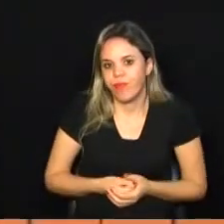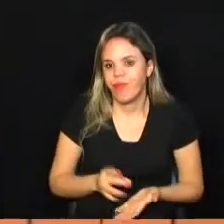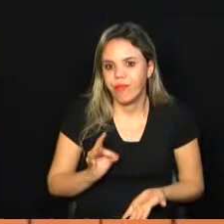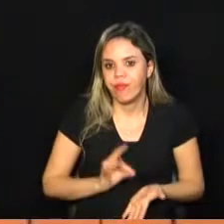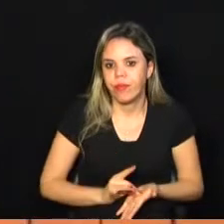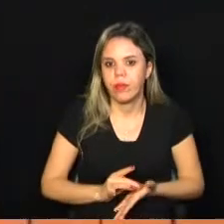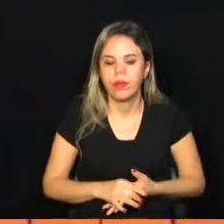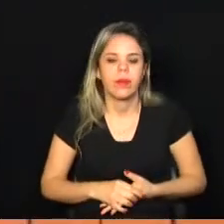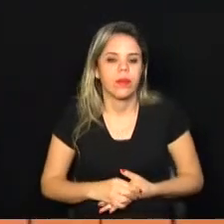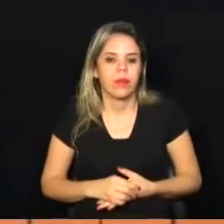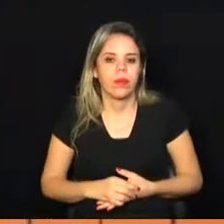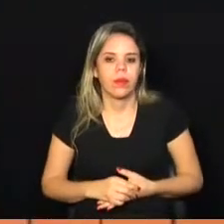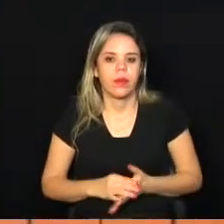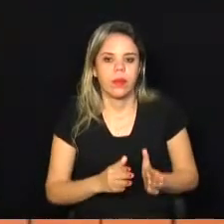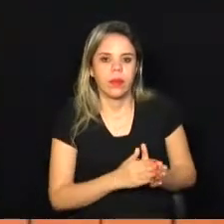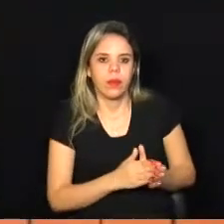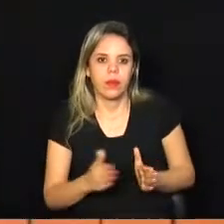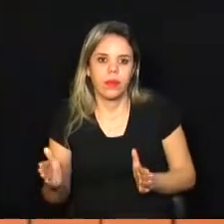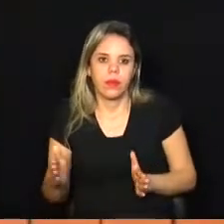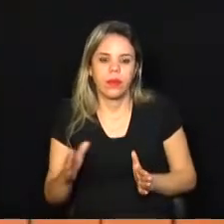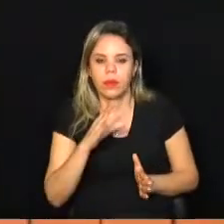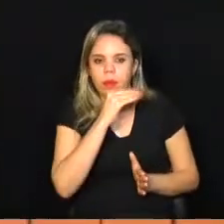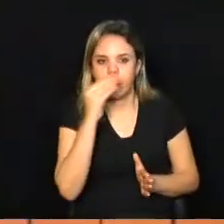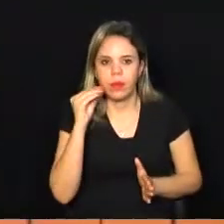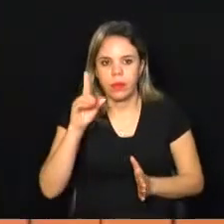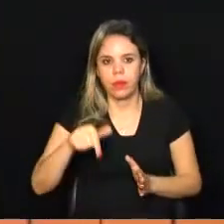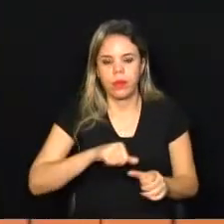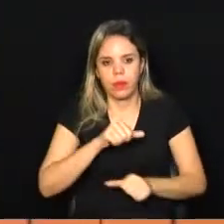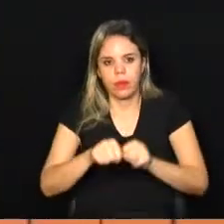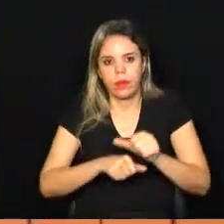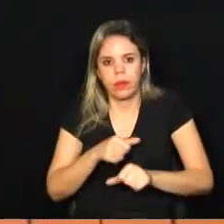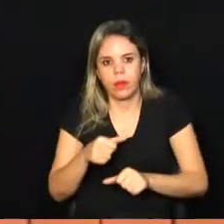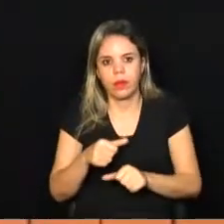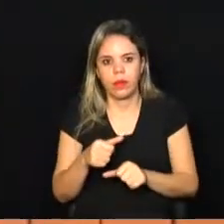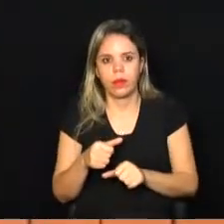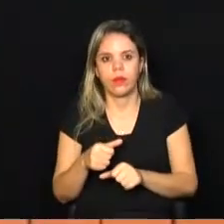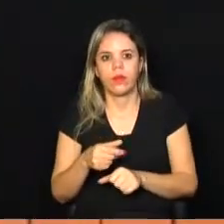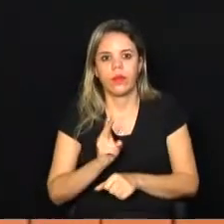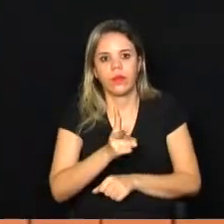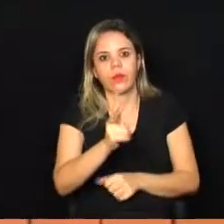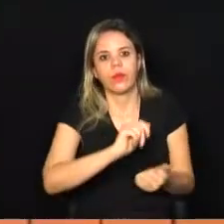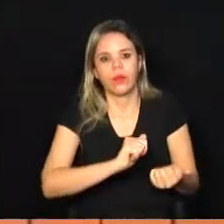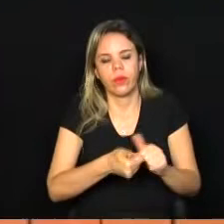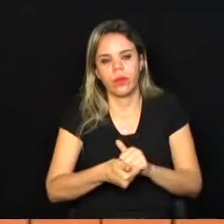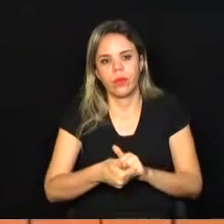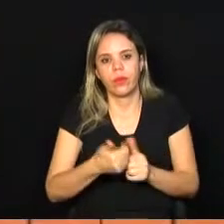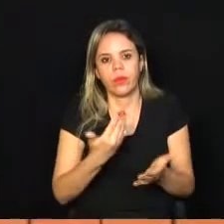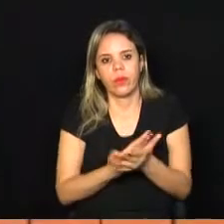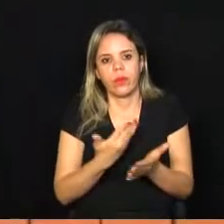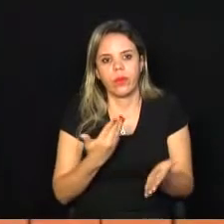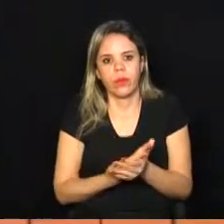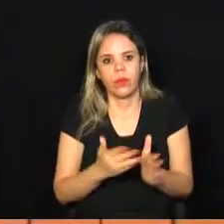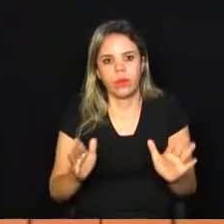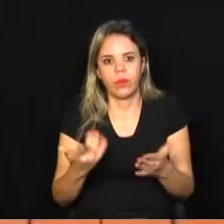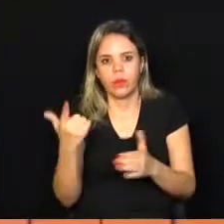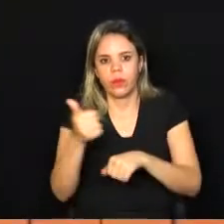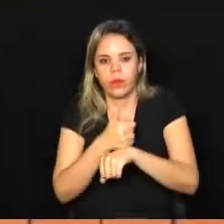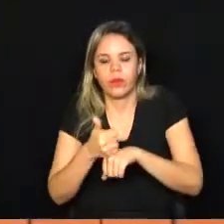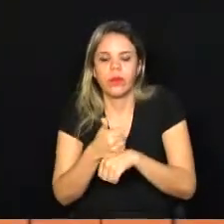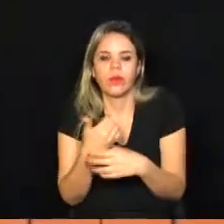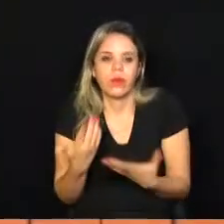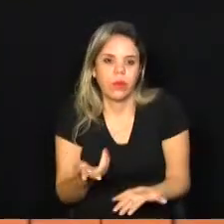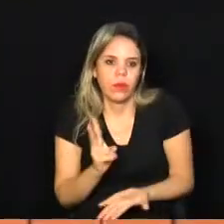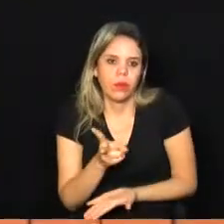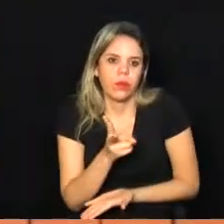realmente, essa fase da adolescência, dessa transição de vou continuar no esporte, vou estudar, vou para uma outra carreira, é